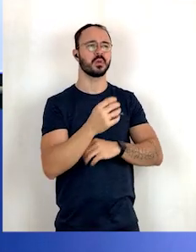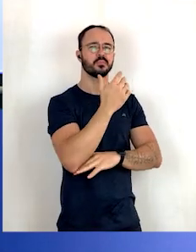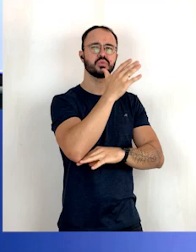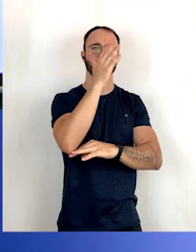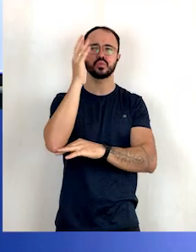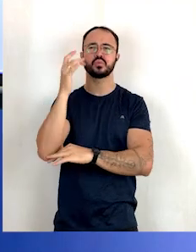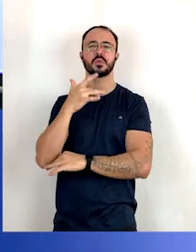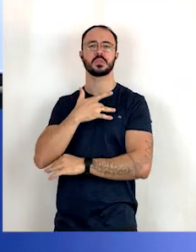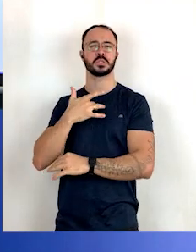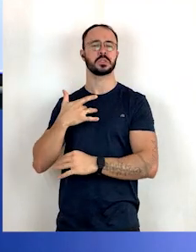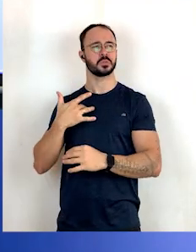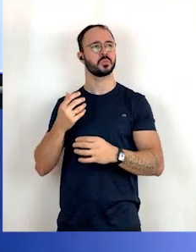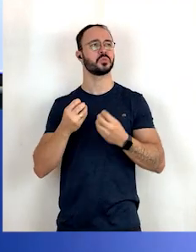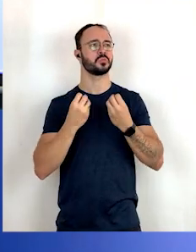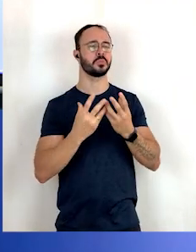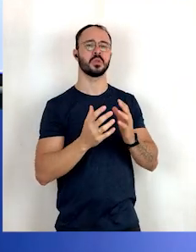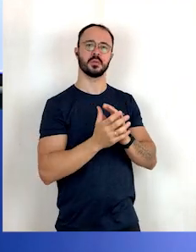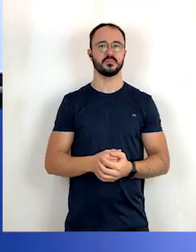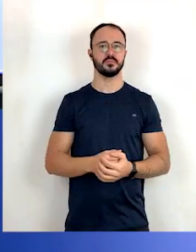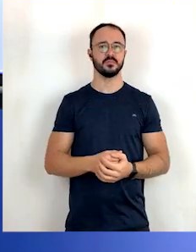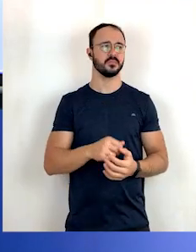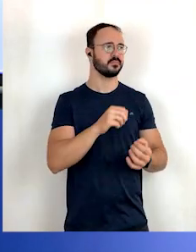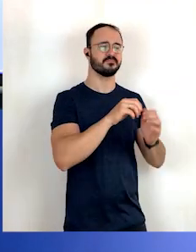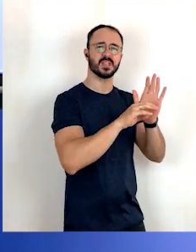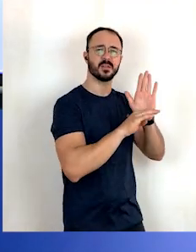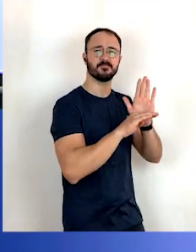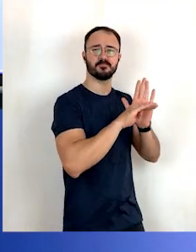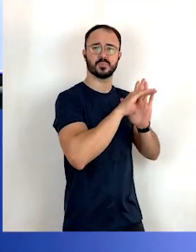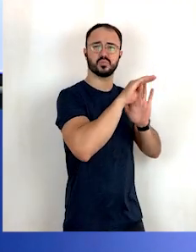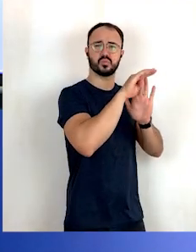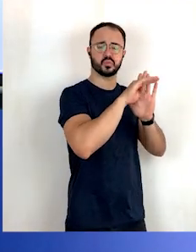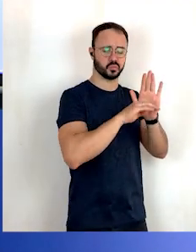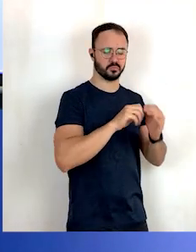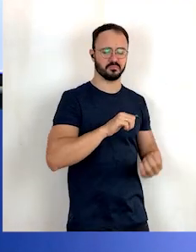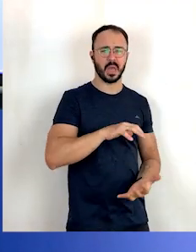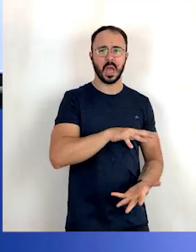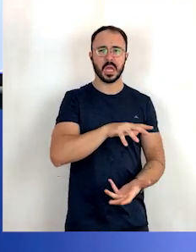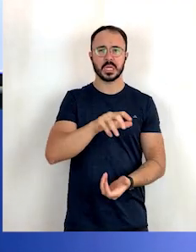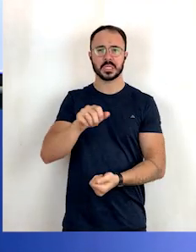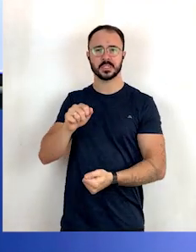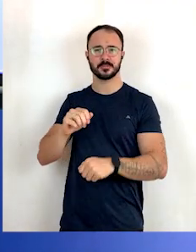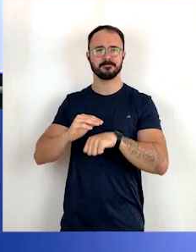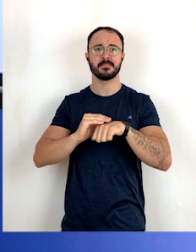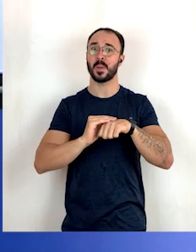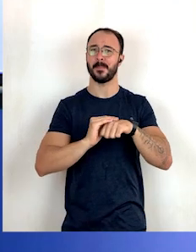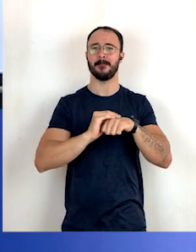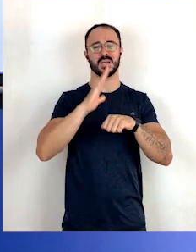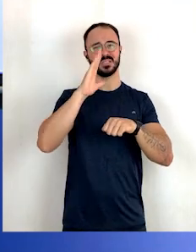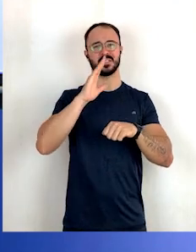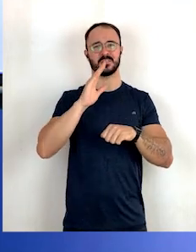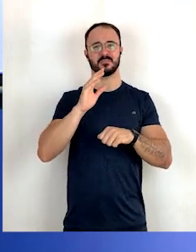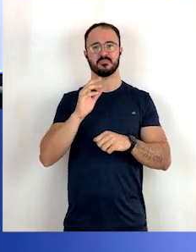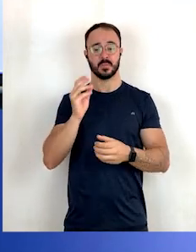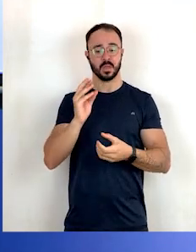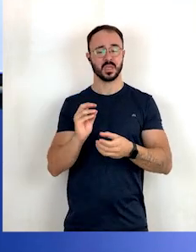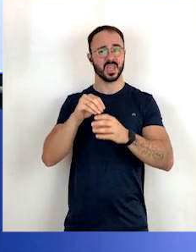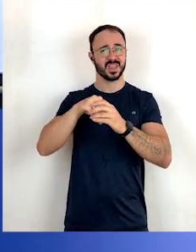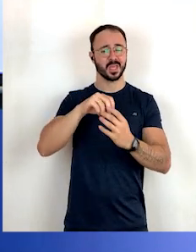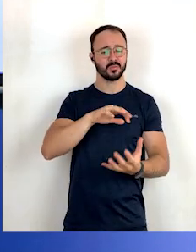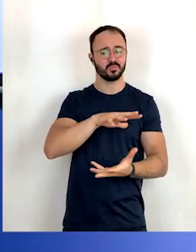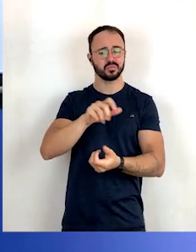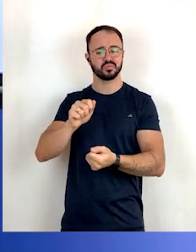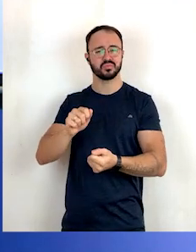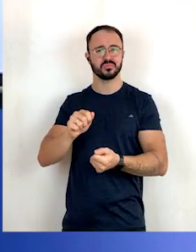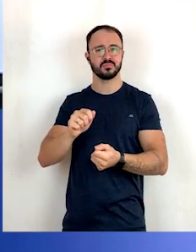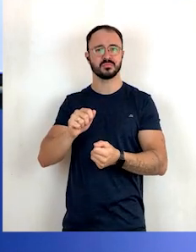estufa a mais do necessário, a mais do recomendado, nós temos a prisão desse calor que seria irradiado de